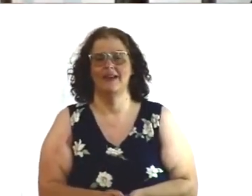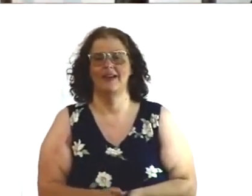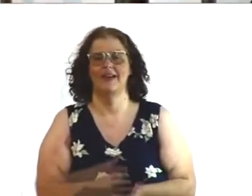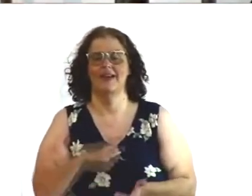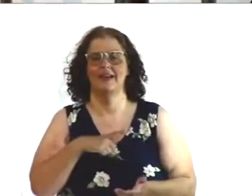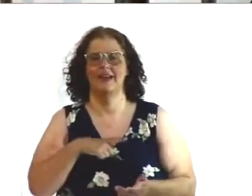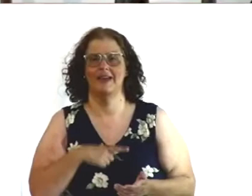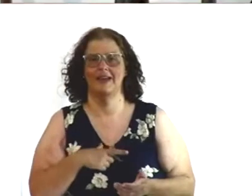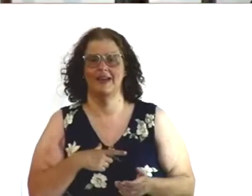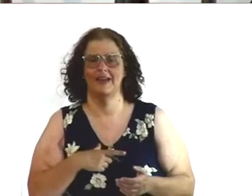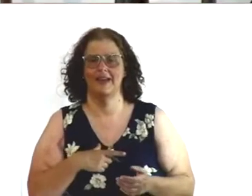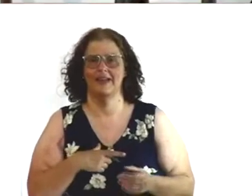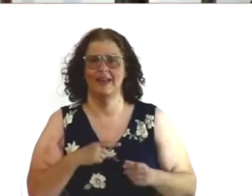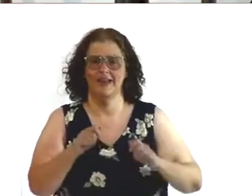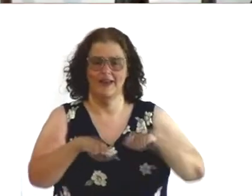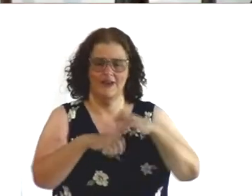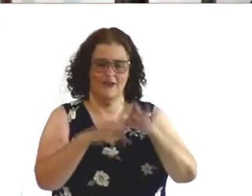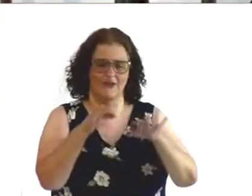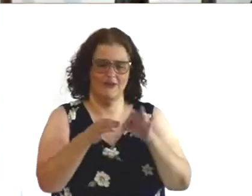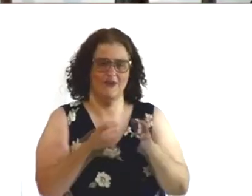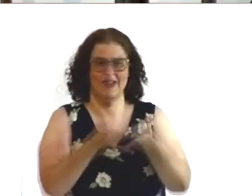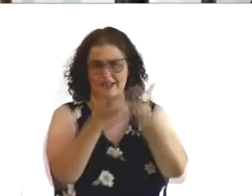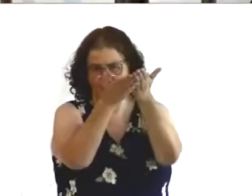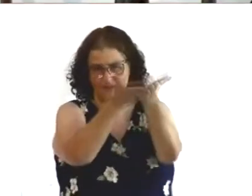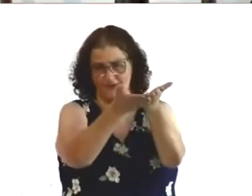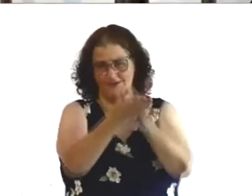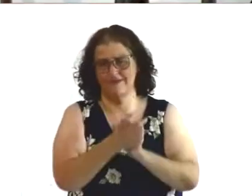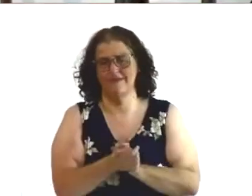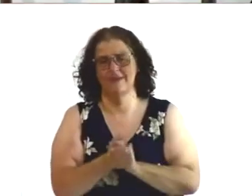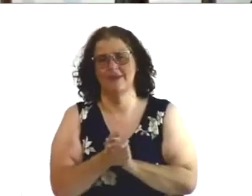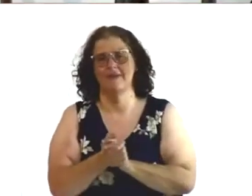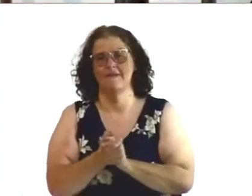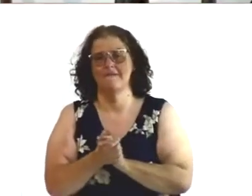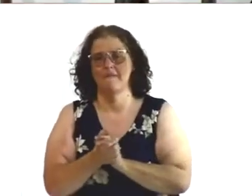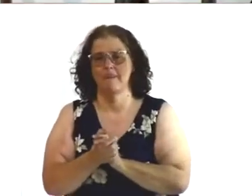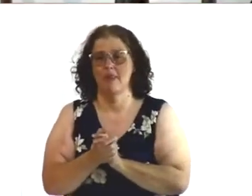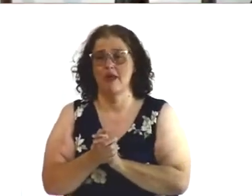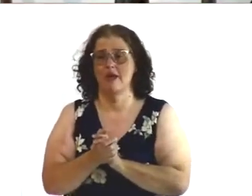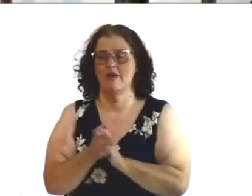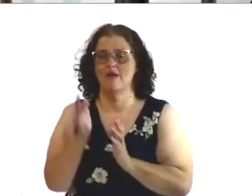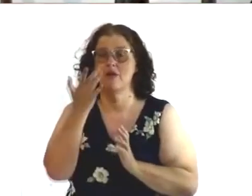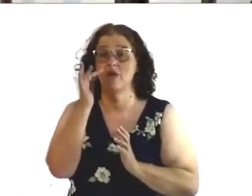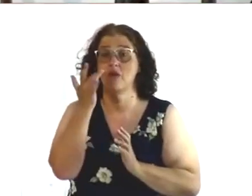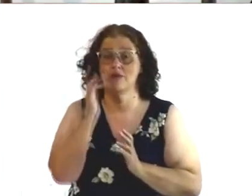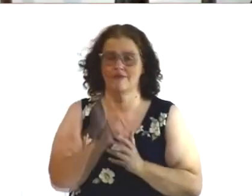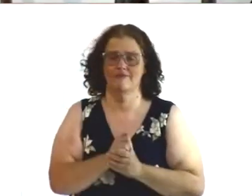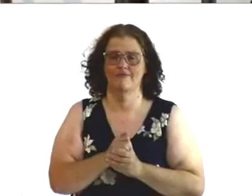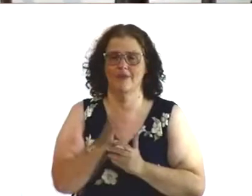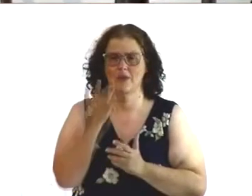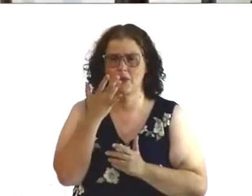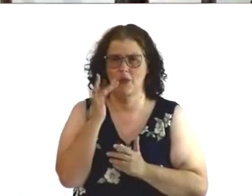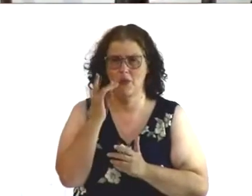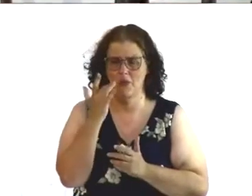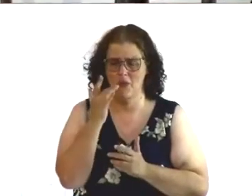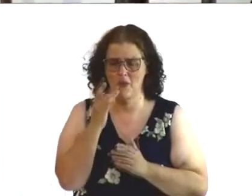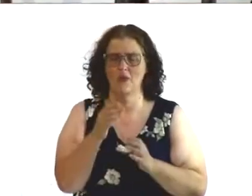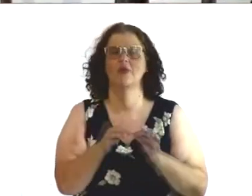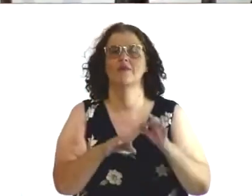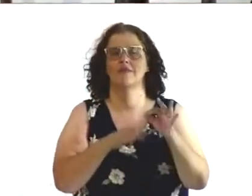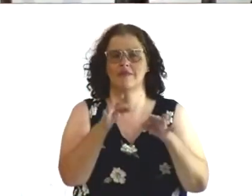reis, normalmente o metal precioso chamado ouro é o primeiro da lista. Ouro é presente para rei.